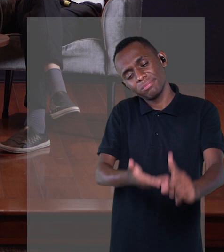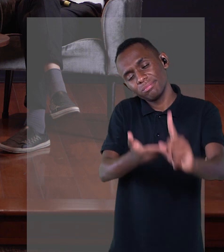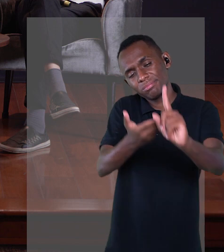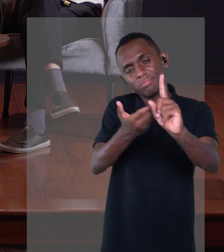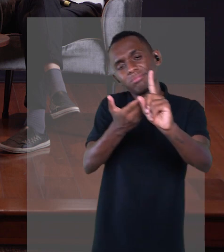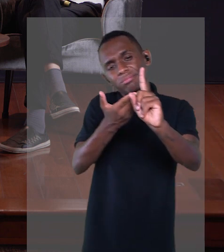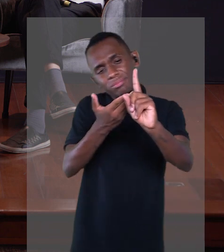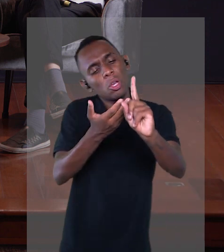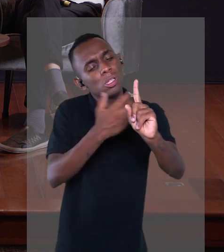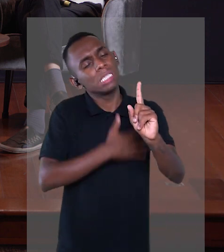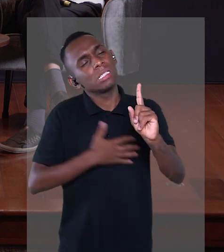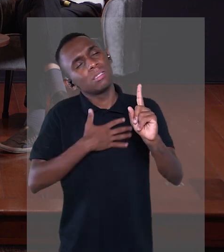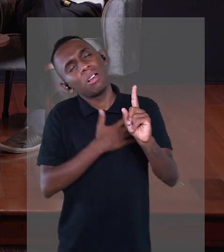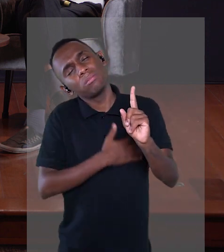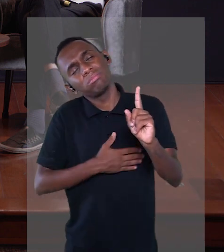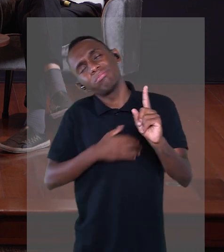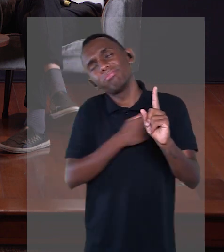sem gás,